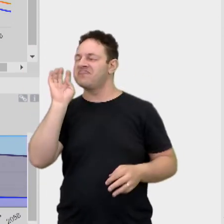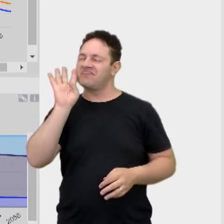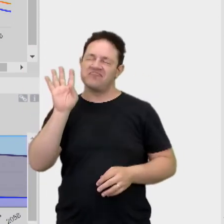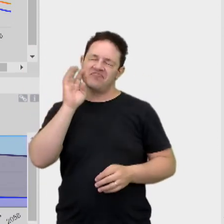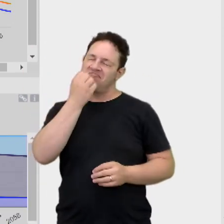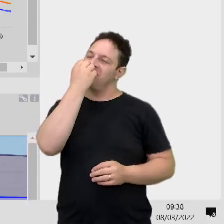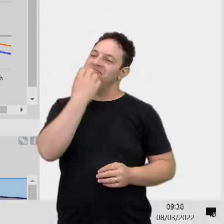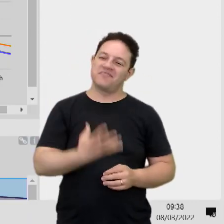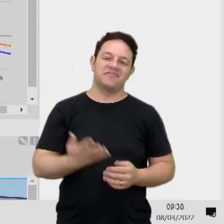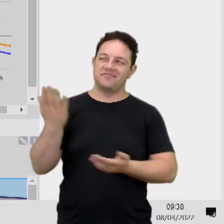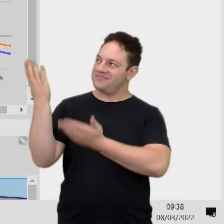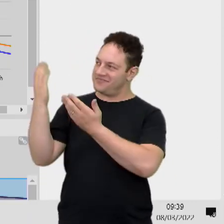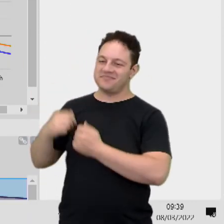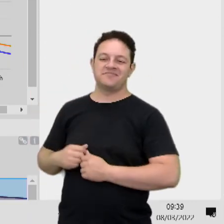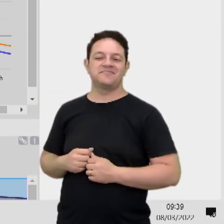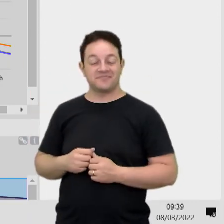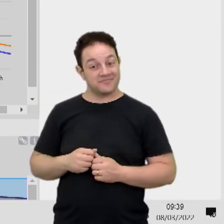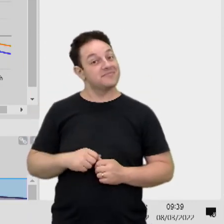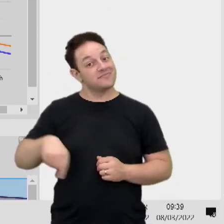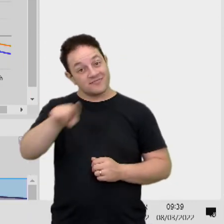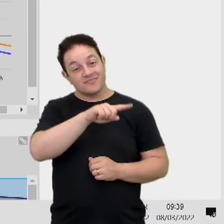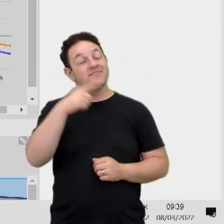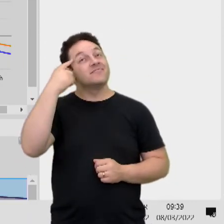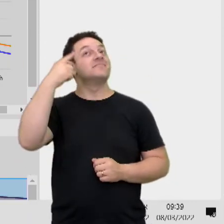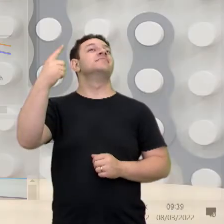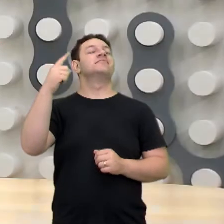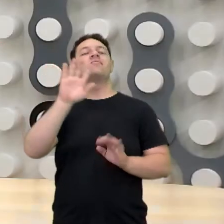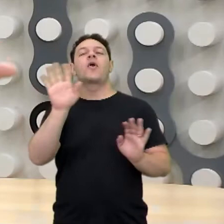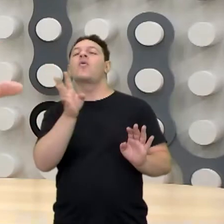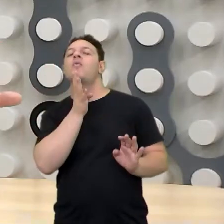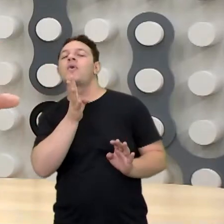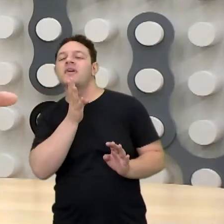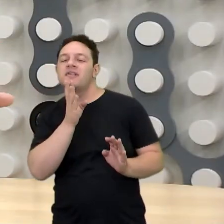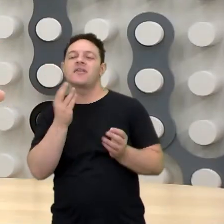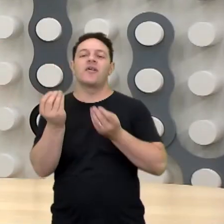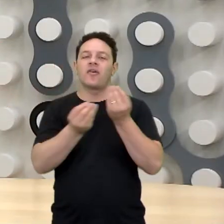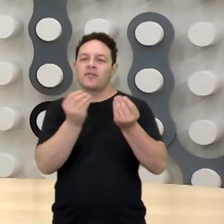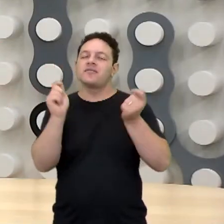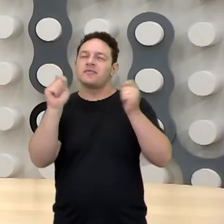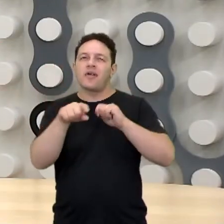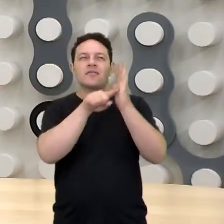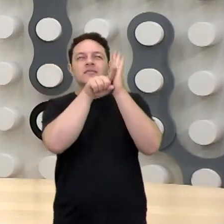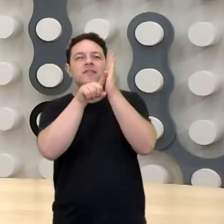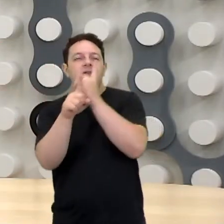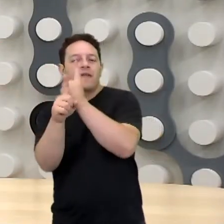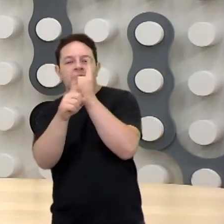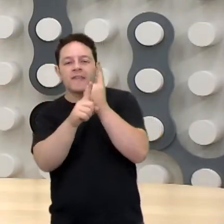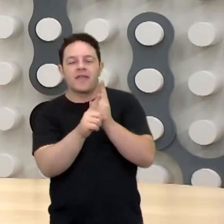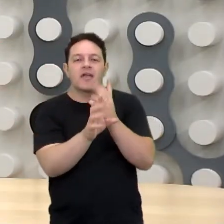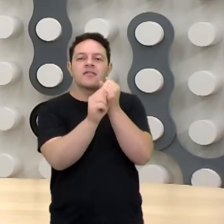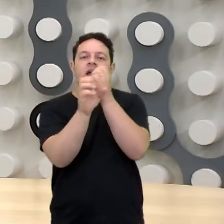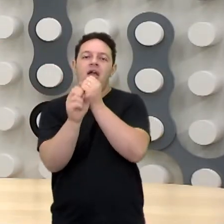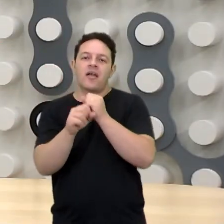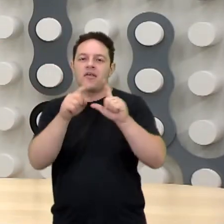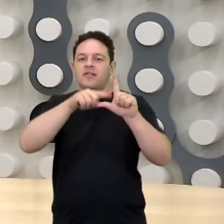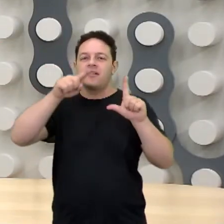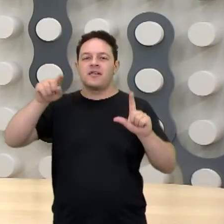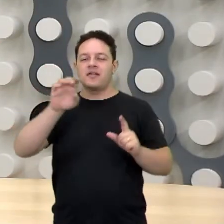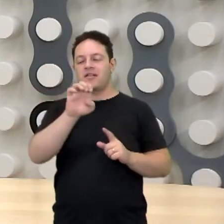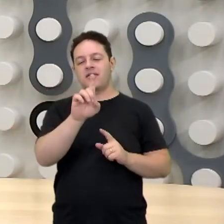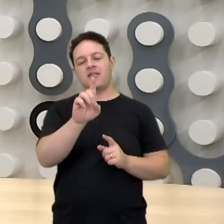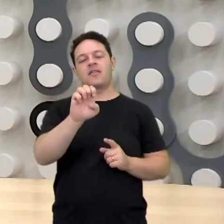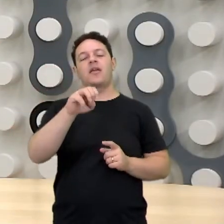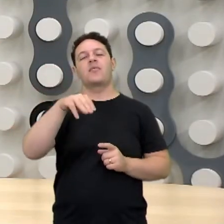certo, pessoal? Então, é para vocês terem aí uma ideia, né, dessa relação aí, né, dos dados demográficos que nós temos